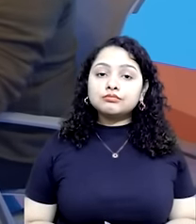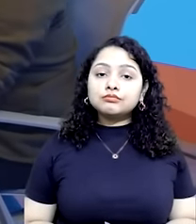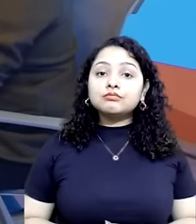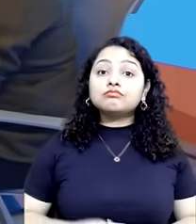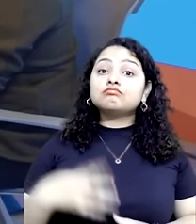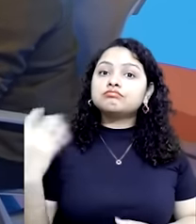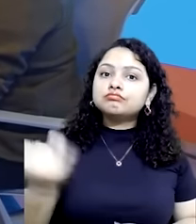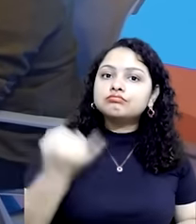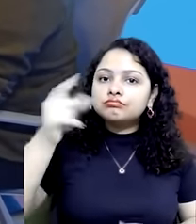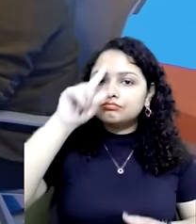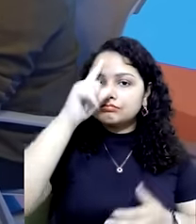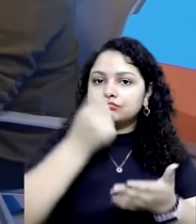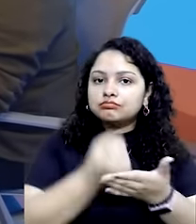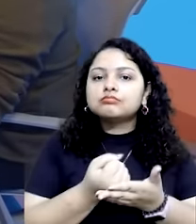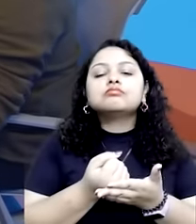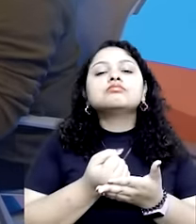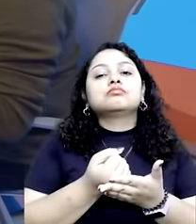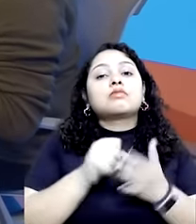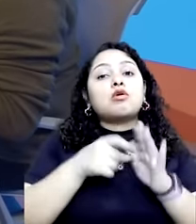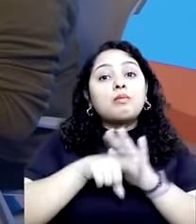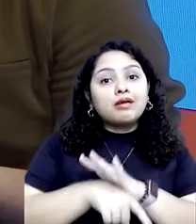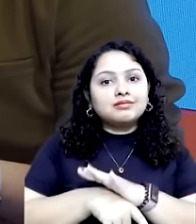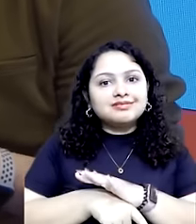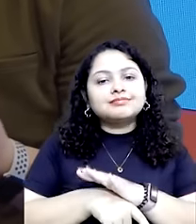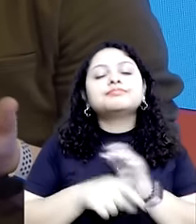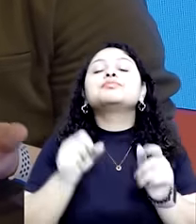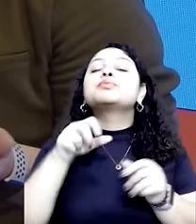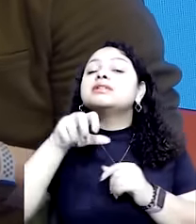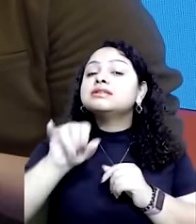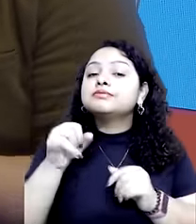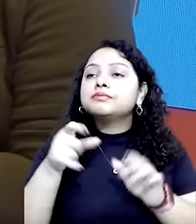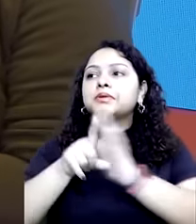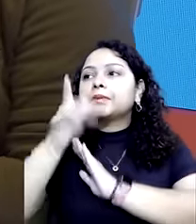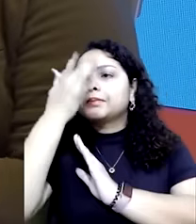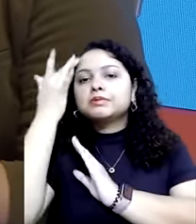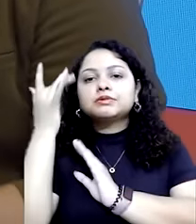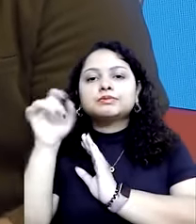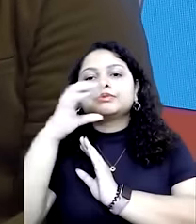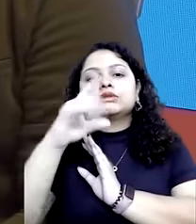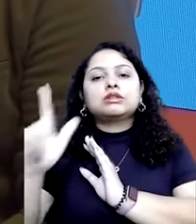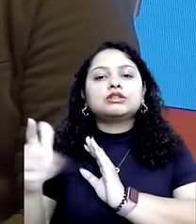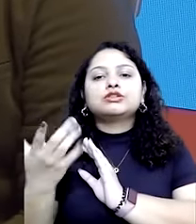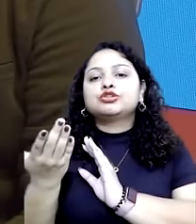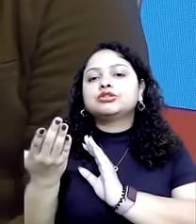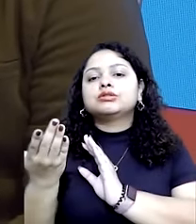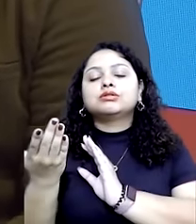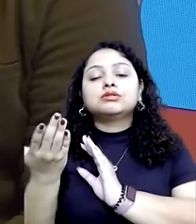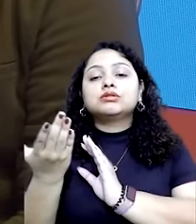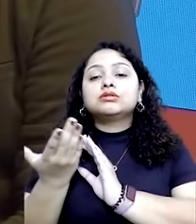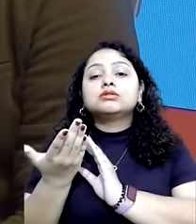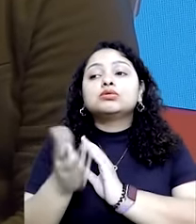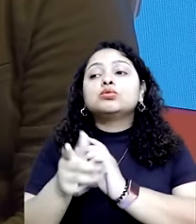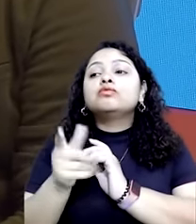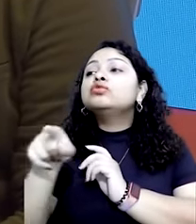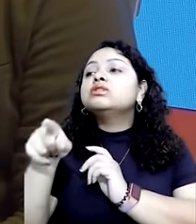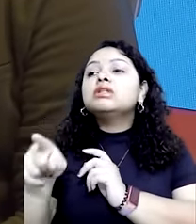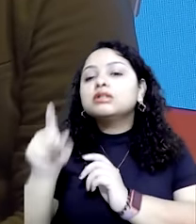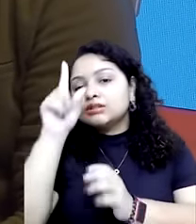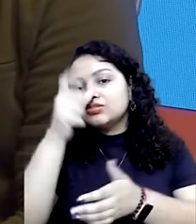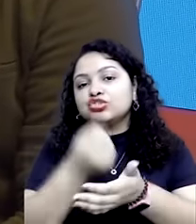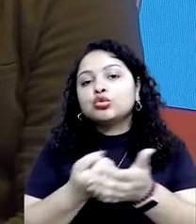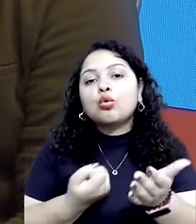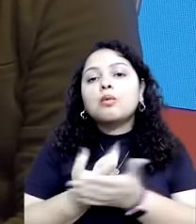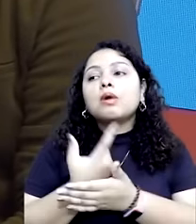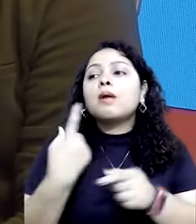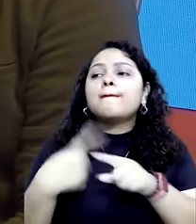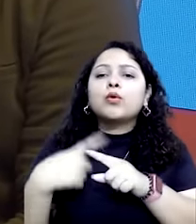entender que a tomada de decisão ela é muito complexa tanto que se a gente perguntar para um cliente né pro consumidor que que te levou necessariamente